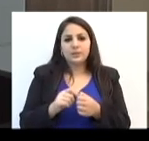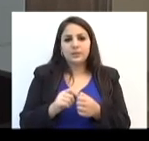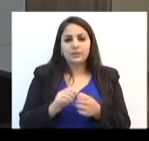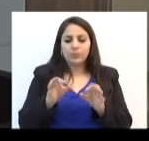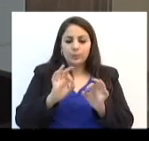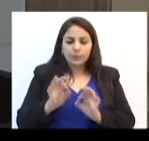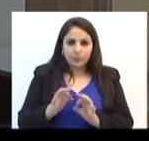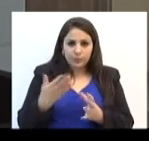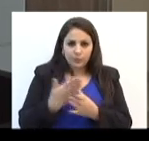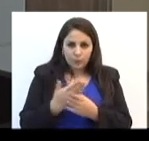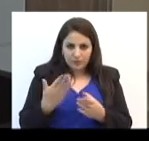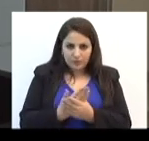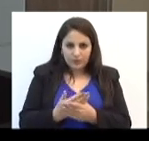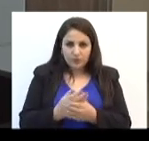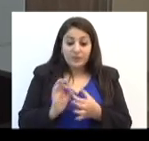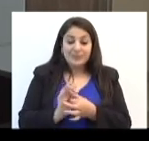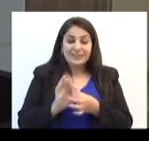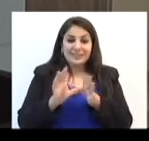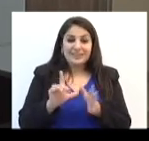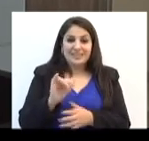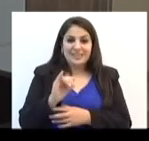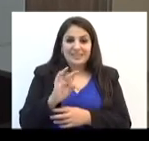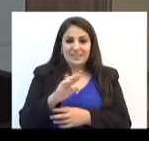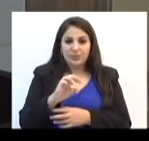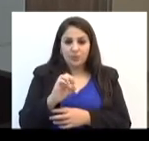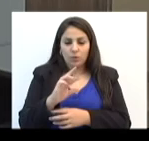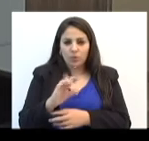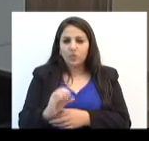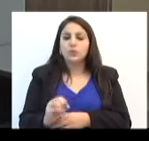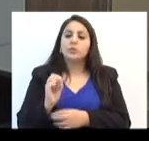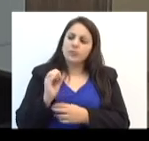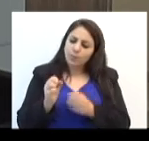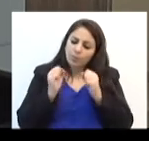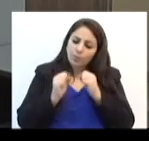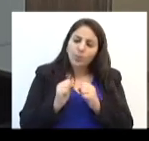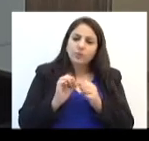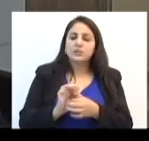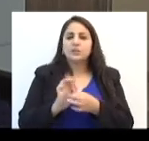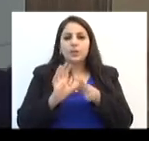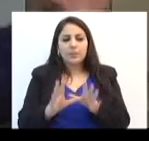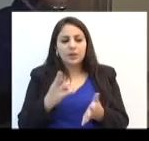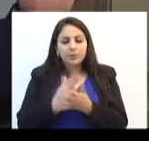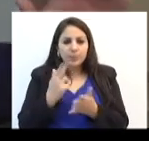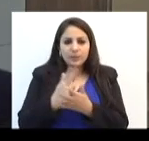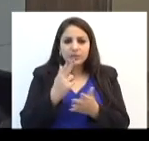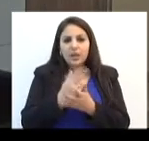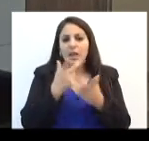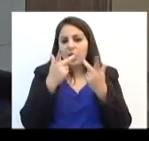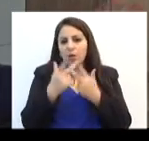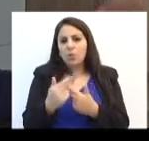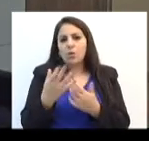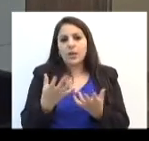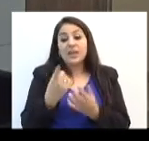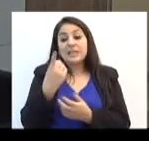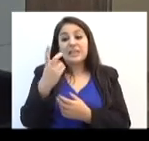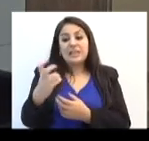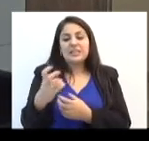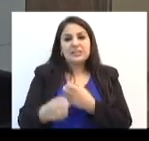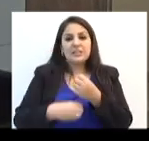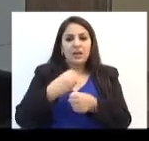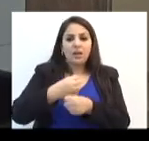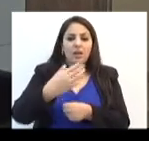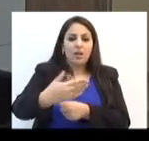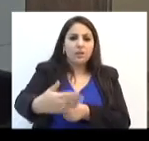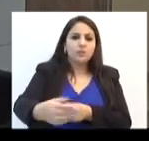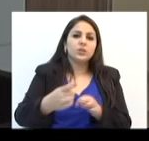não basta fazer um processo licitatório que possa ser questionado ou que possa manter as coisas como estão por 15 anos que se debata